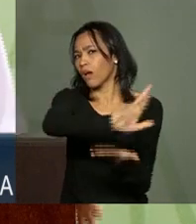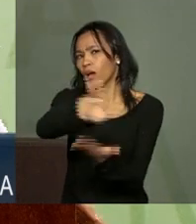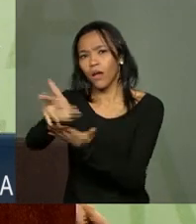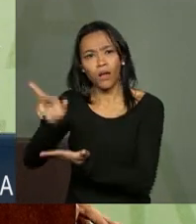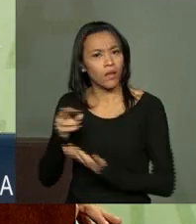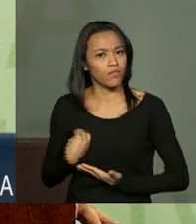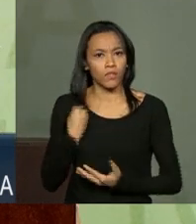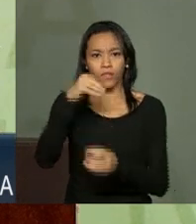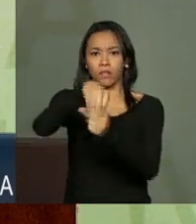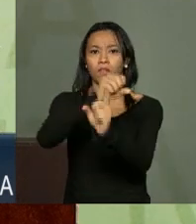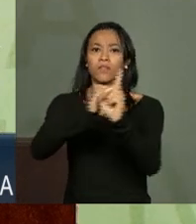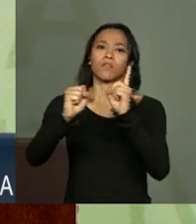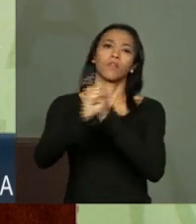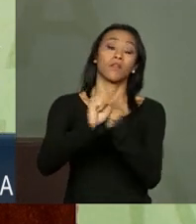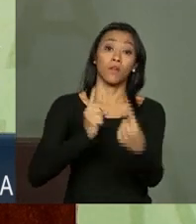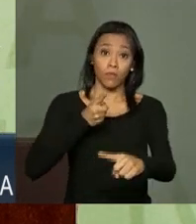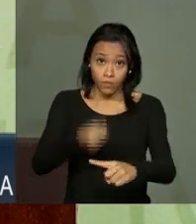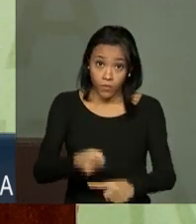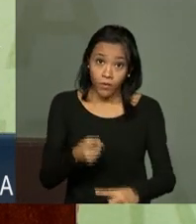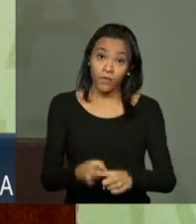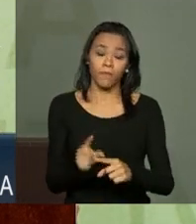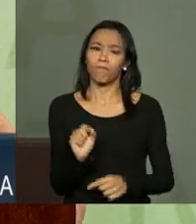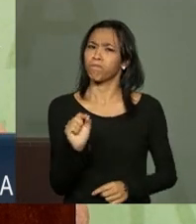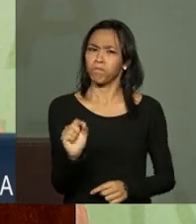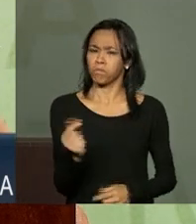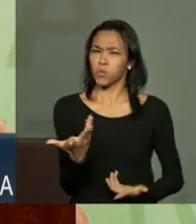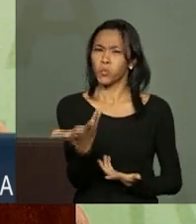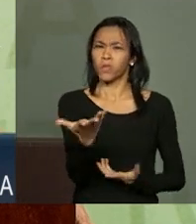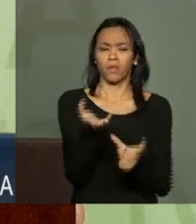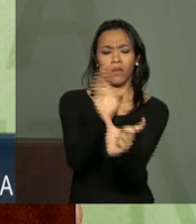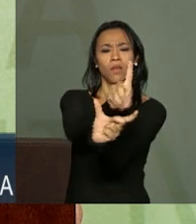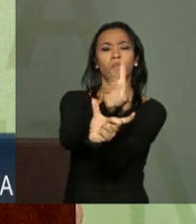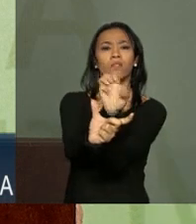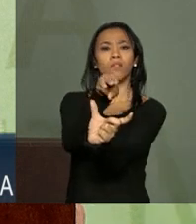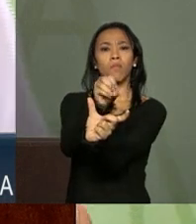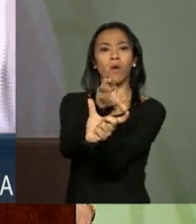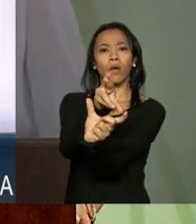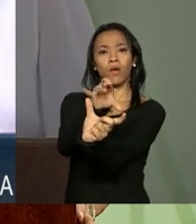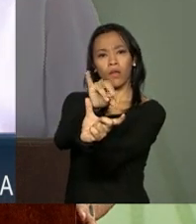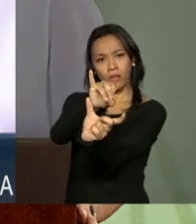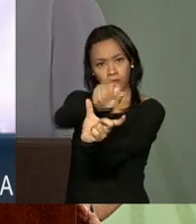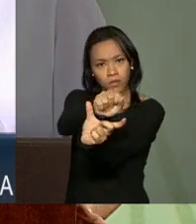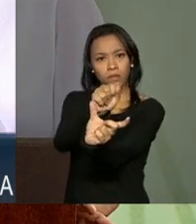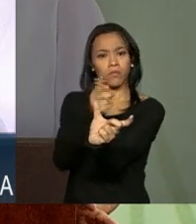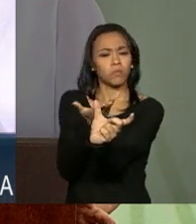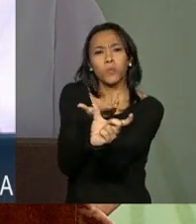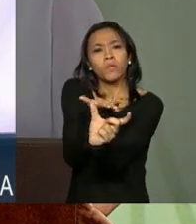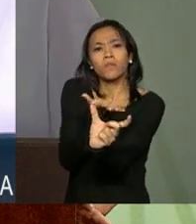numa sociedade. Porque, sobretudo, o que é a democracia? É a forma que